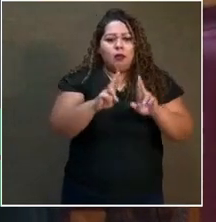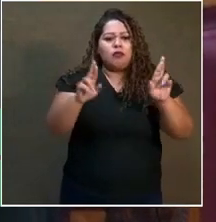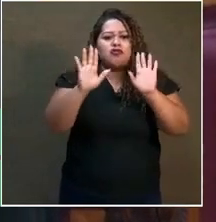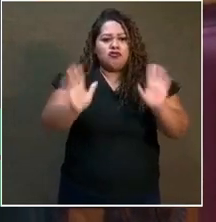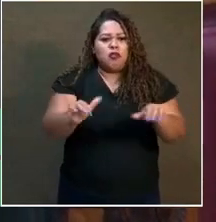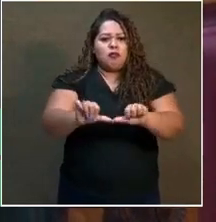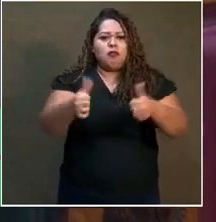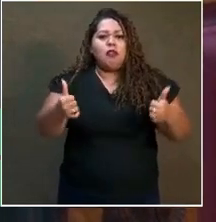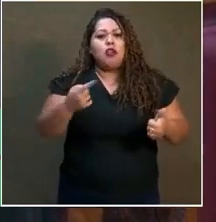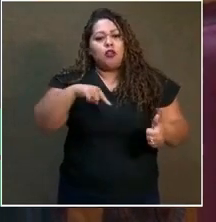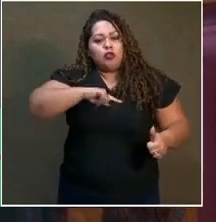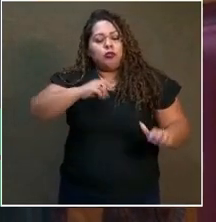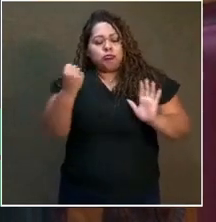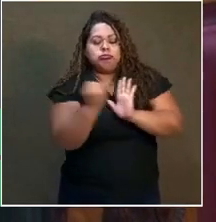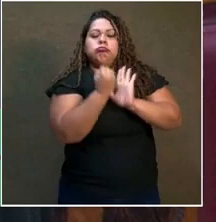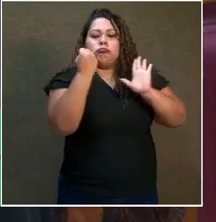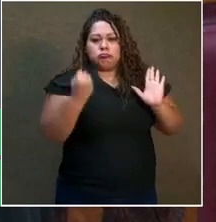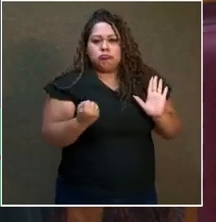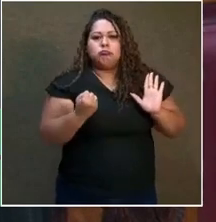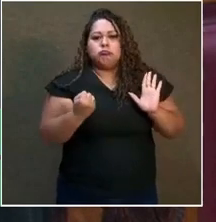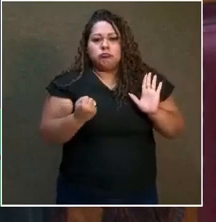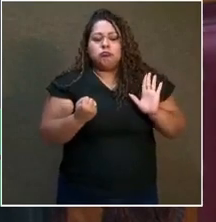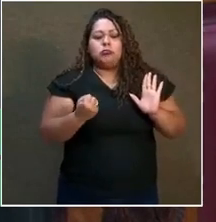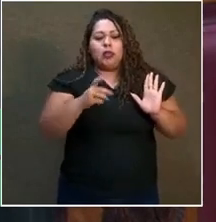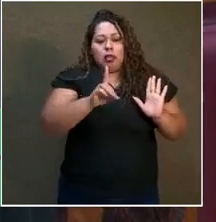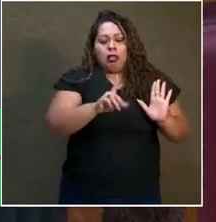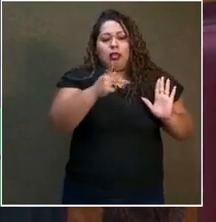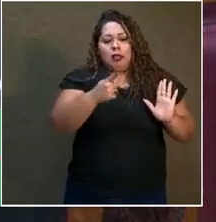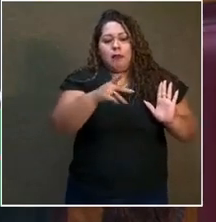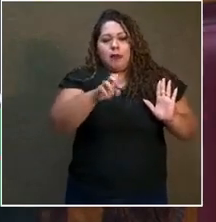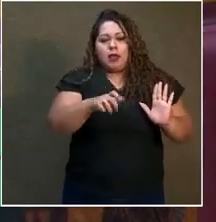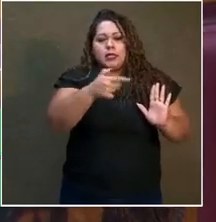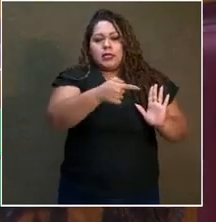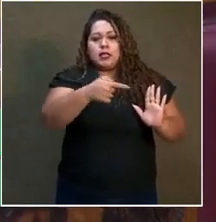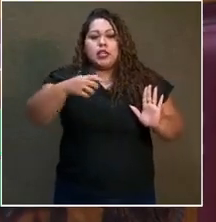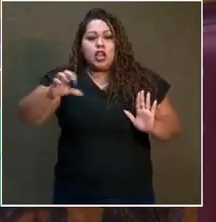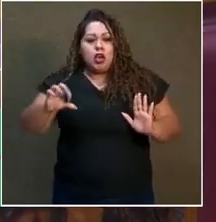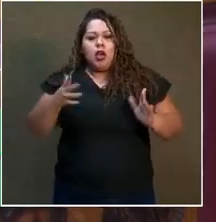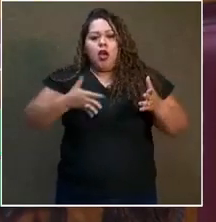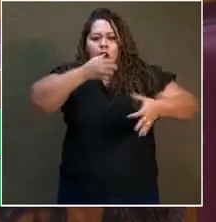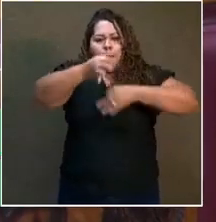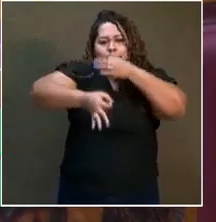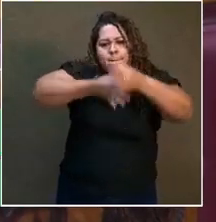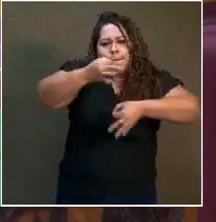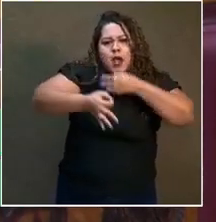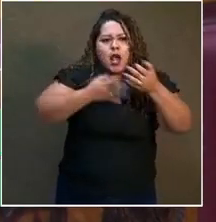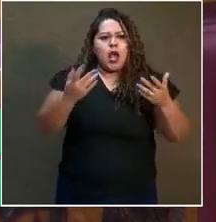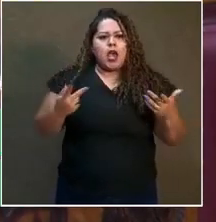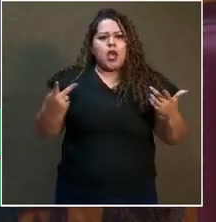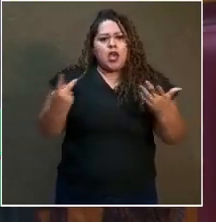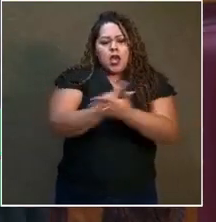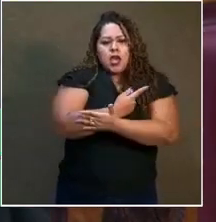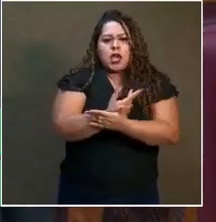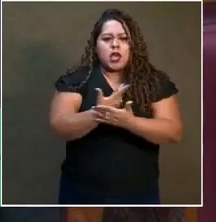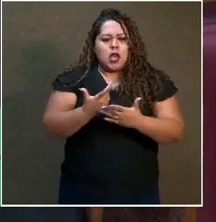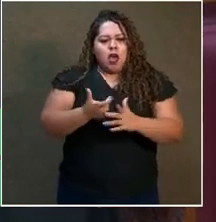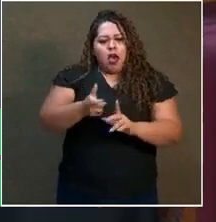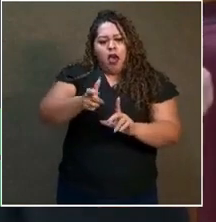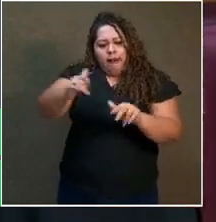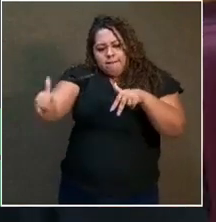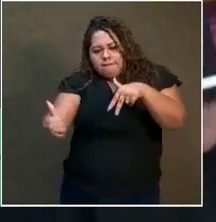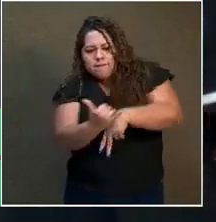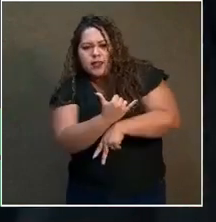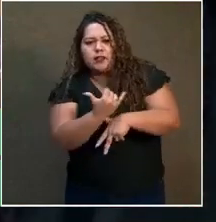Então, aqui nós estamos pedindo para registrar, de acordo com a DPF 779, qualquer argumento que viole a integridade da